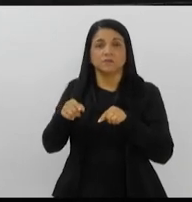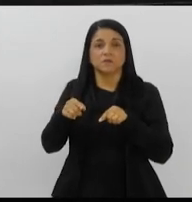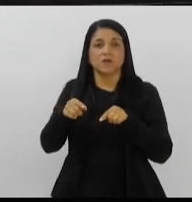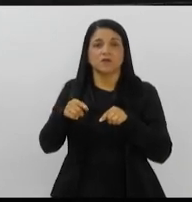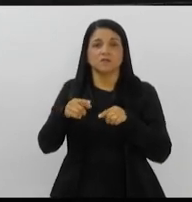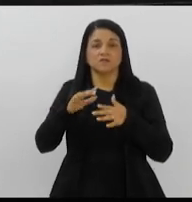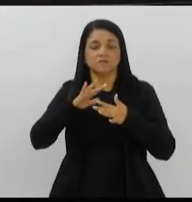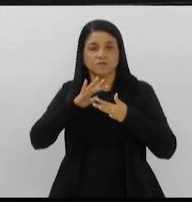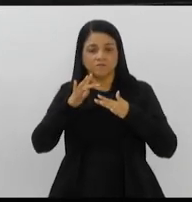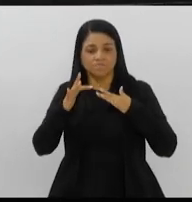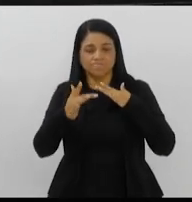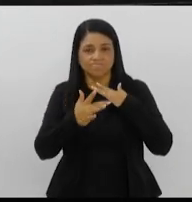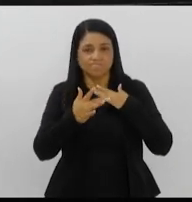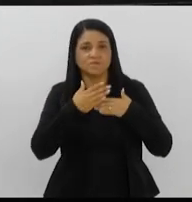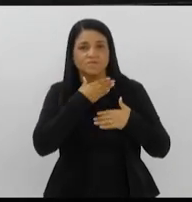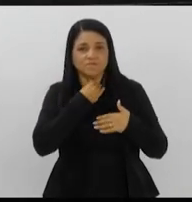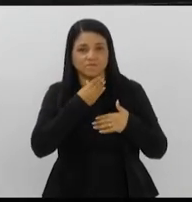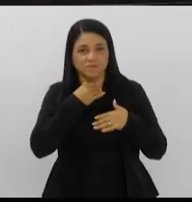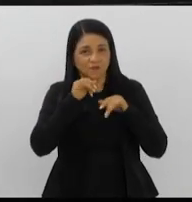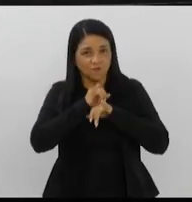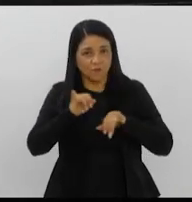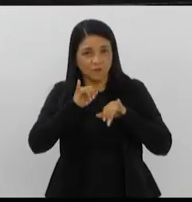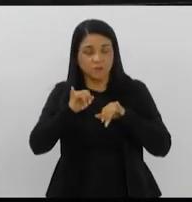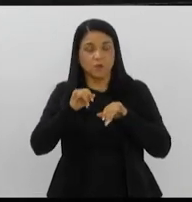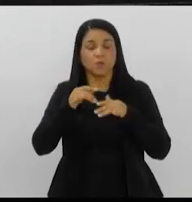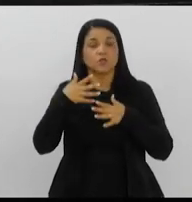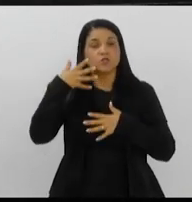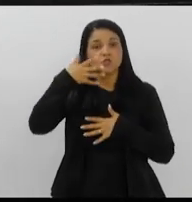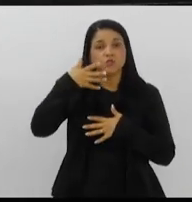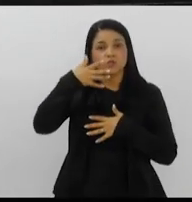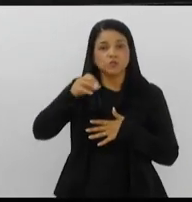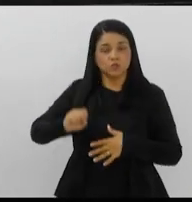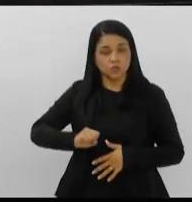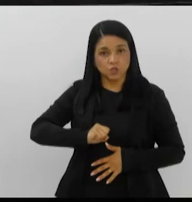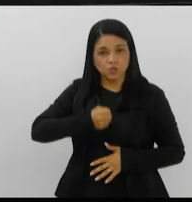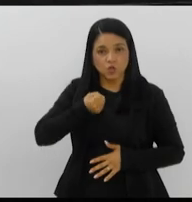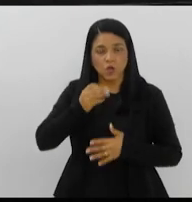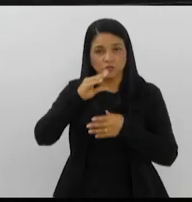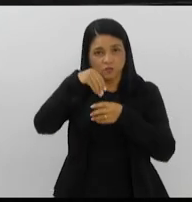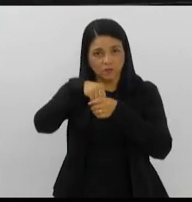ódio nas escolas públicas do Estado do Rio de Janeiro.